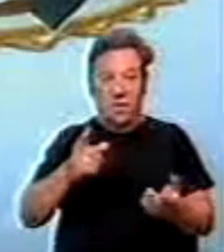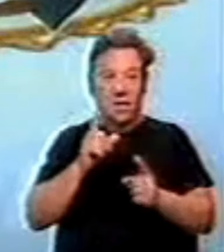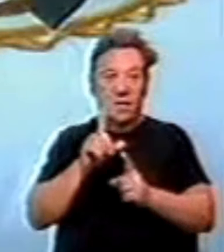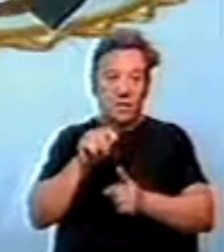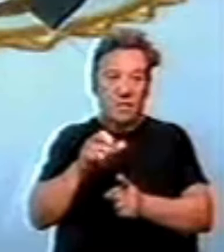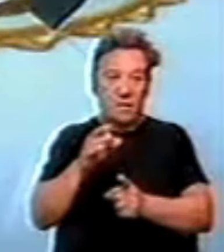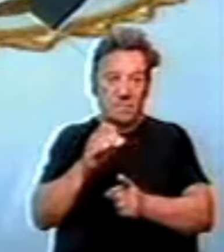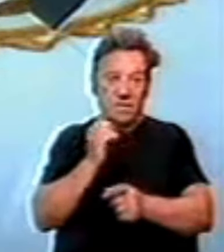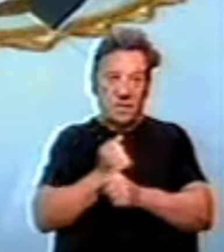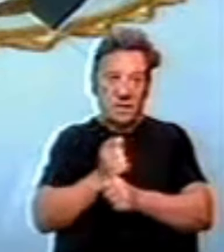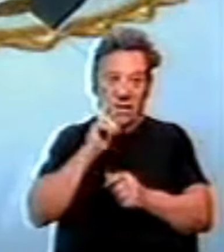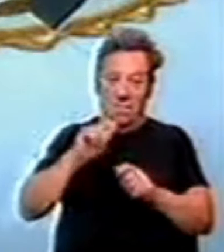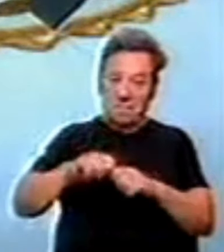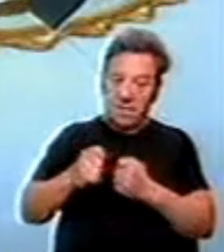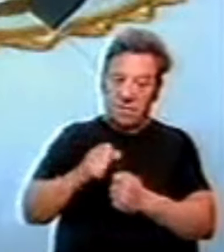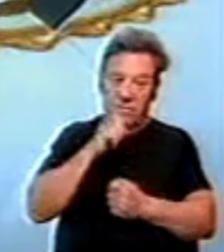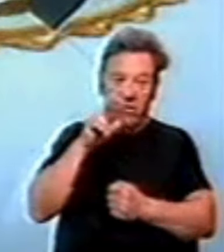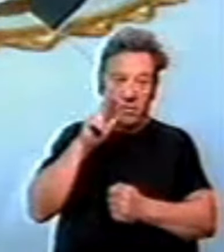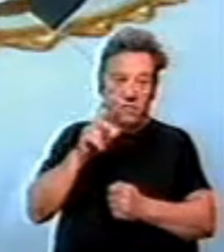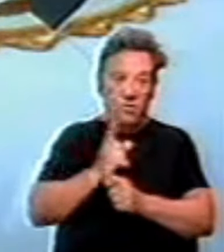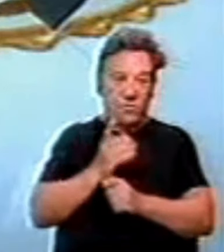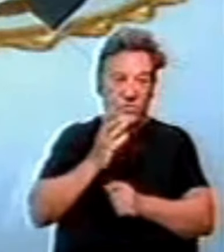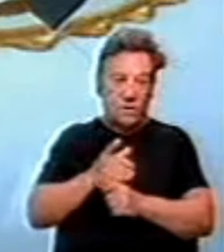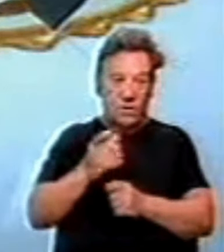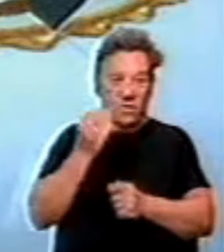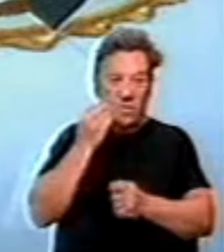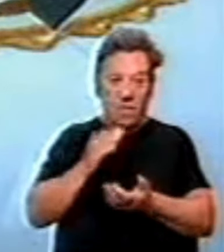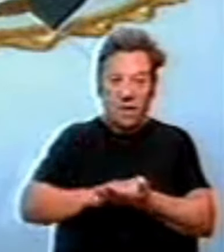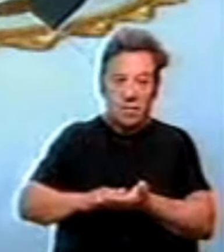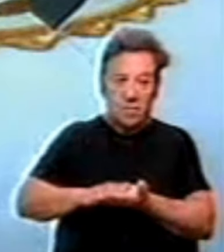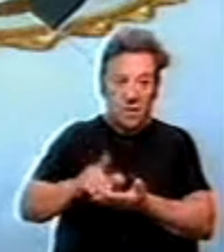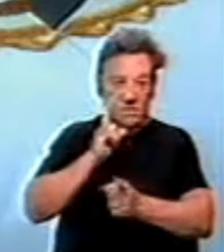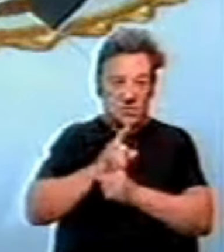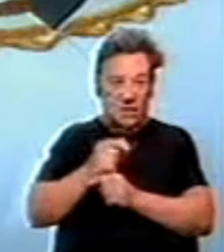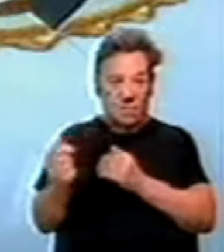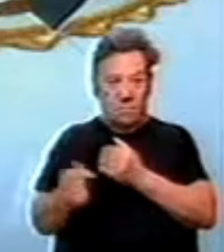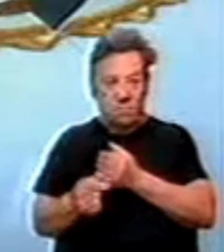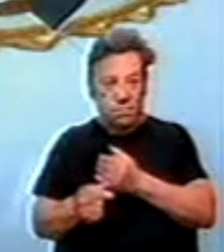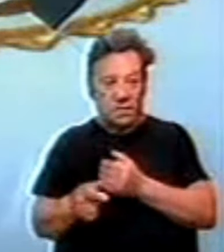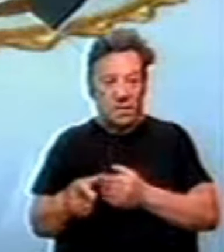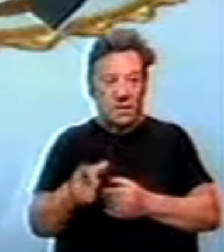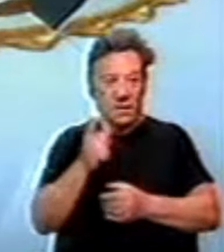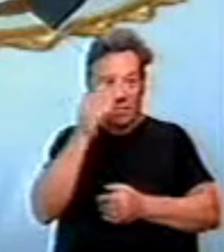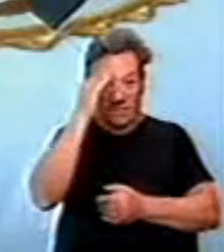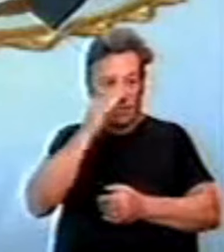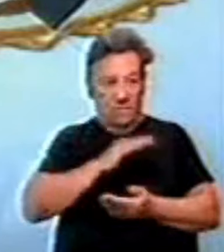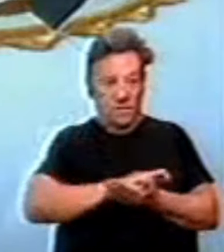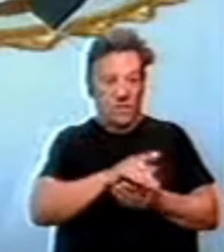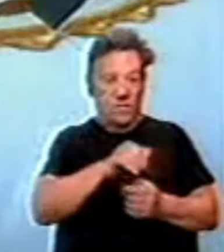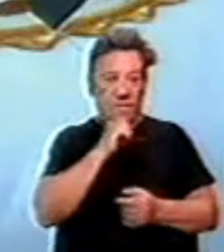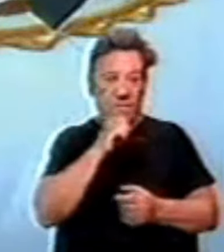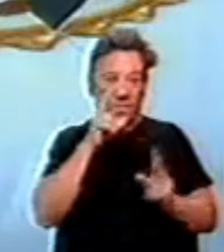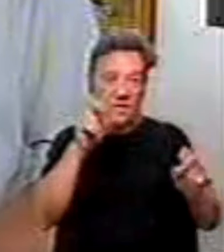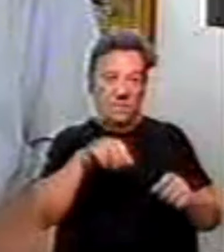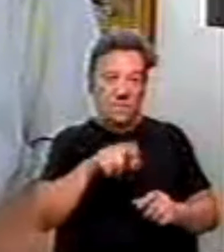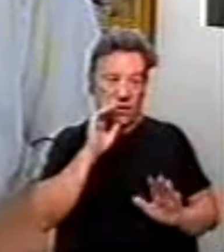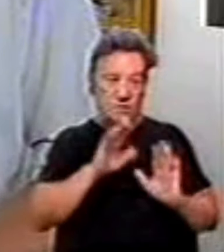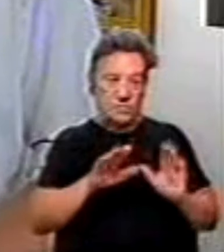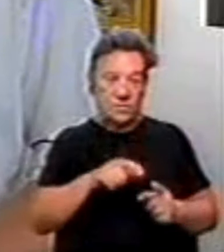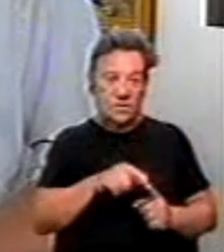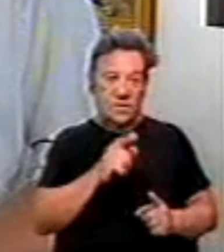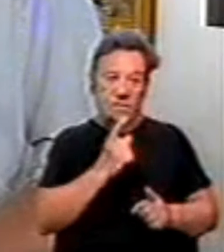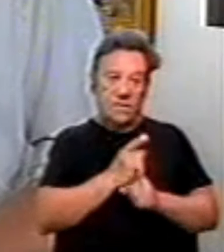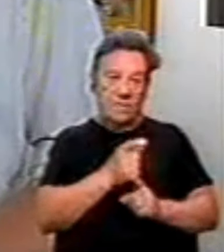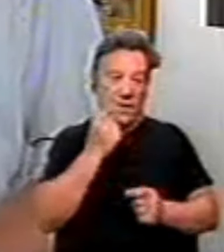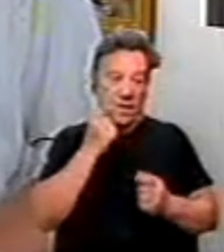peça que se encontra fraturada, para as pessoas verem não só a base que está por debaixo deste vidrado, que é o tema da exposição, que